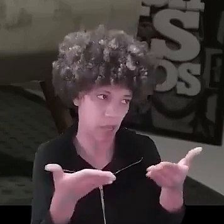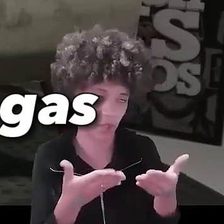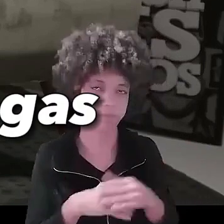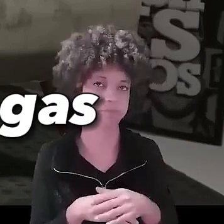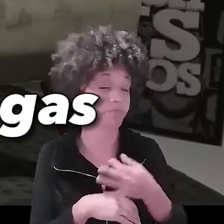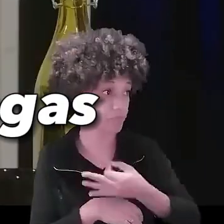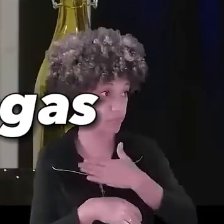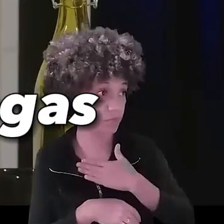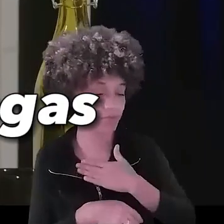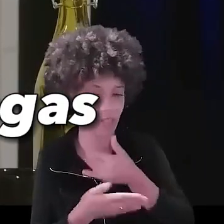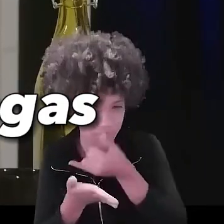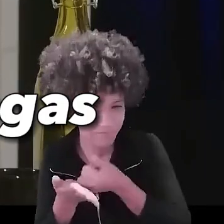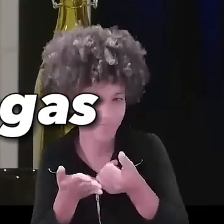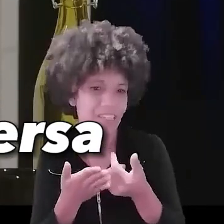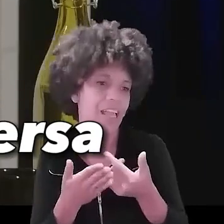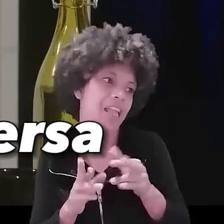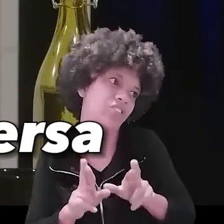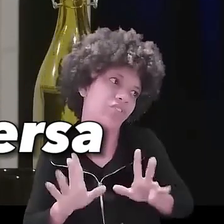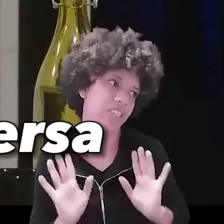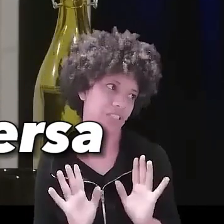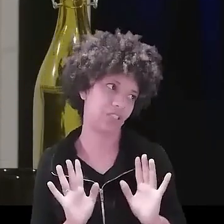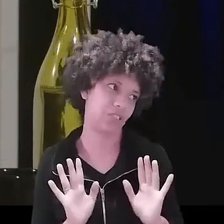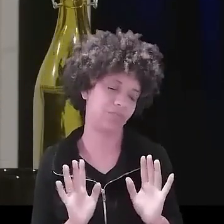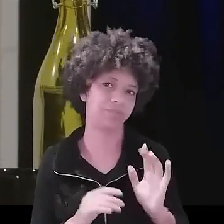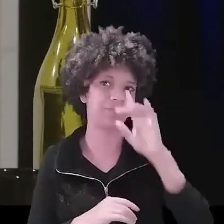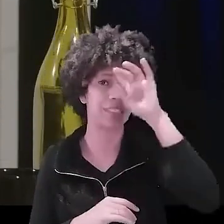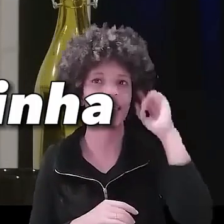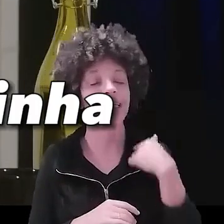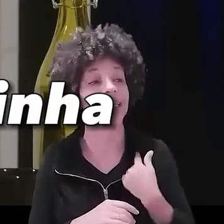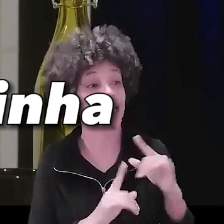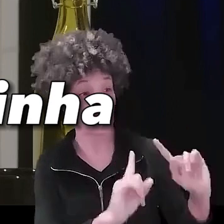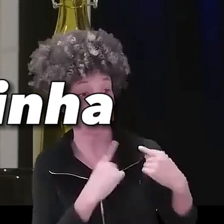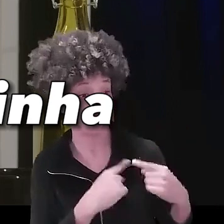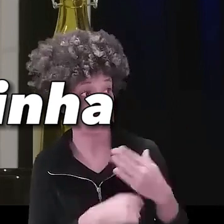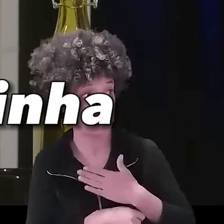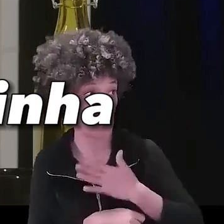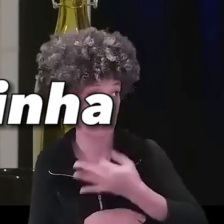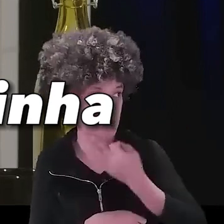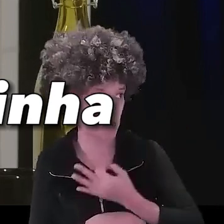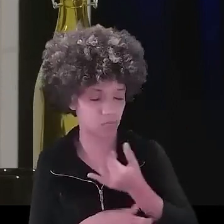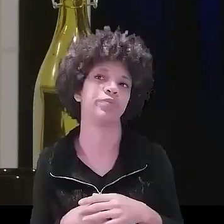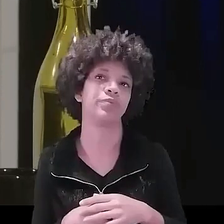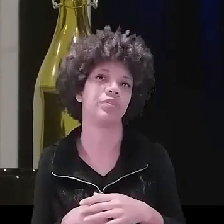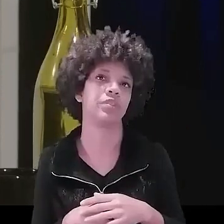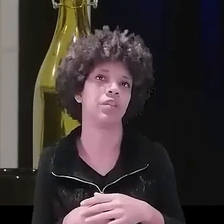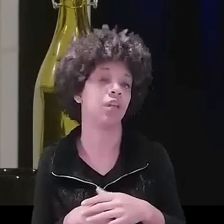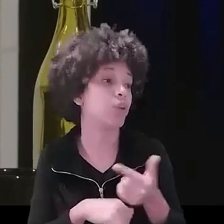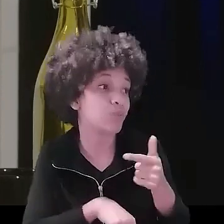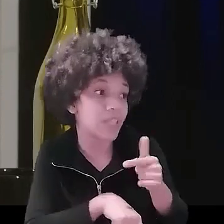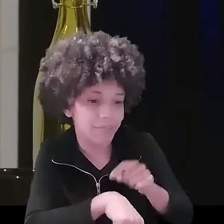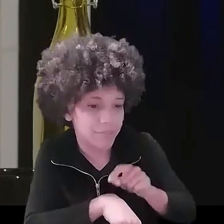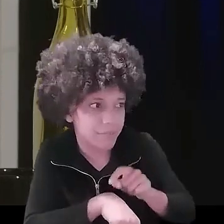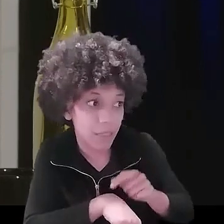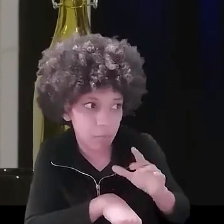agora. é uma. É. Cara, minha opinião sobre drogas, cara, é uma opinião muito controversa. E eu sou muito criticado pela minha opinião sobre drogas. E eu não